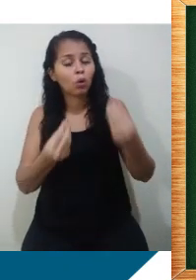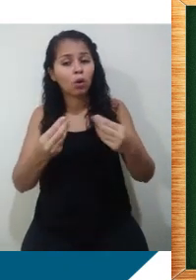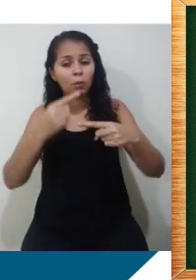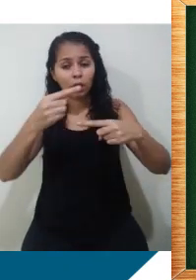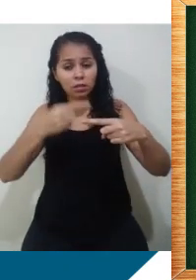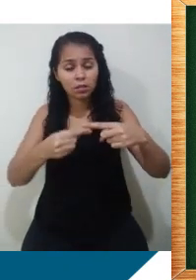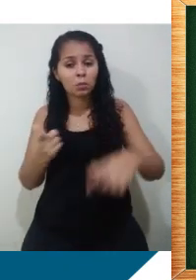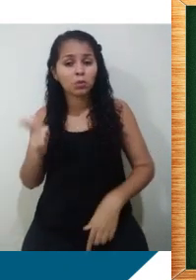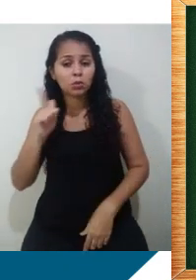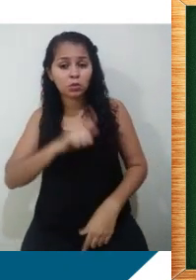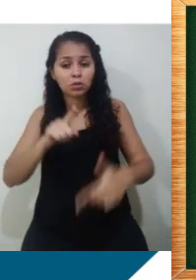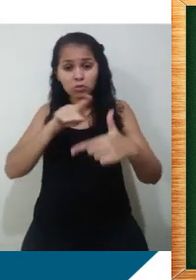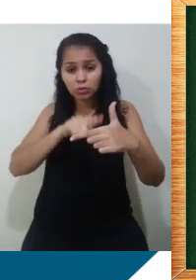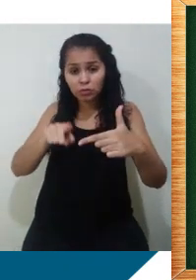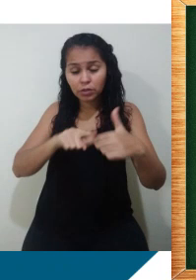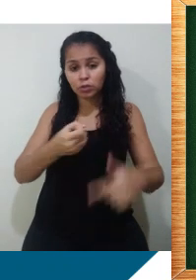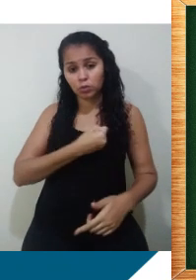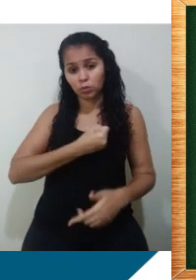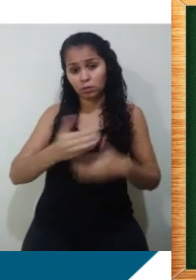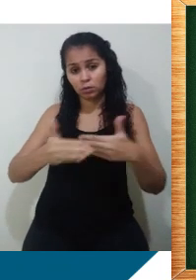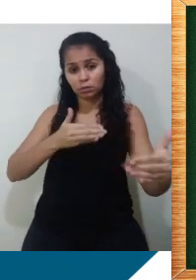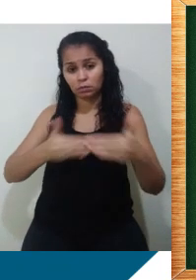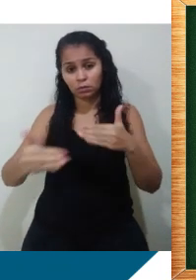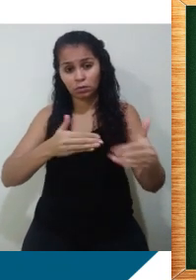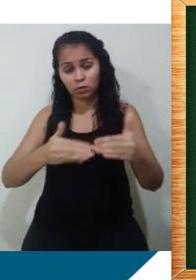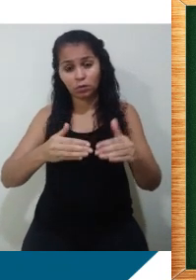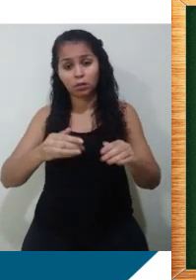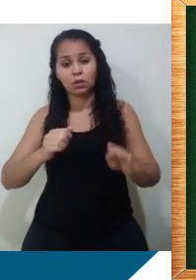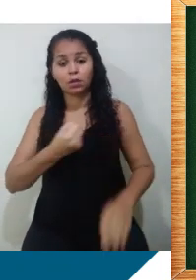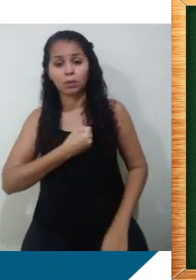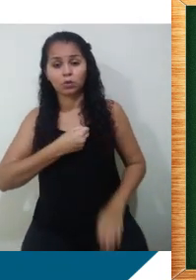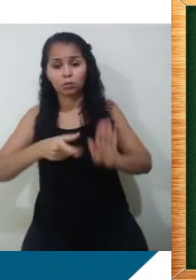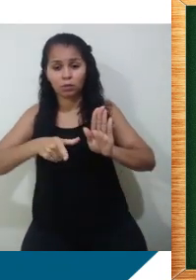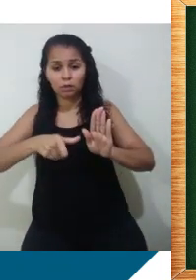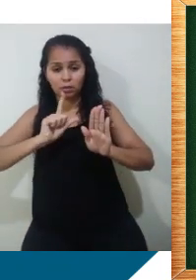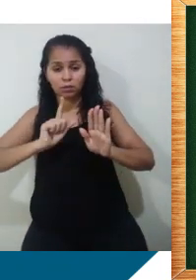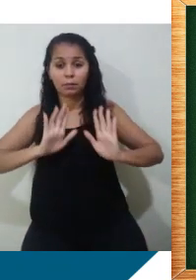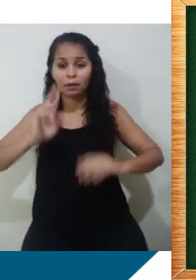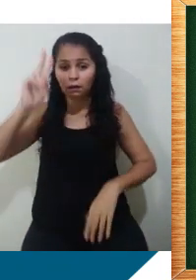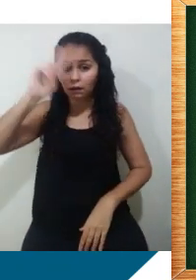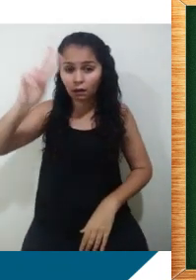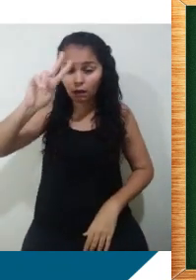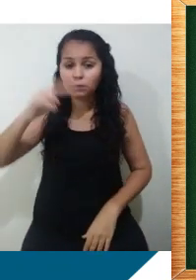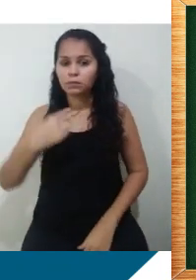termo qualquer pelo seu antecessor. Mas lembre-se, você não pode fazer isso para o primeiro